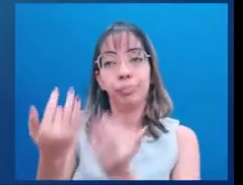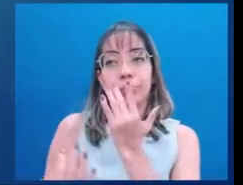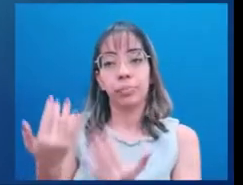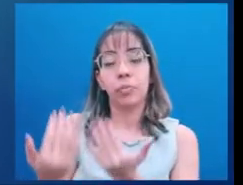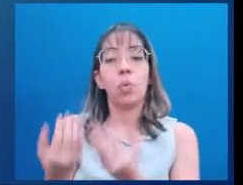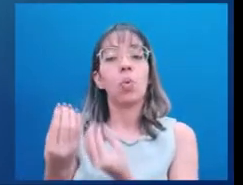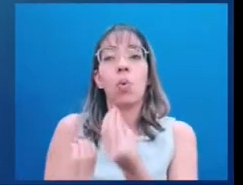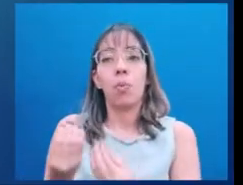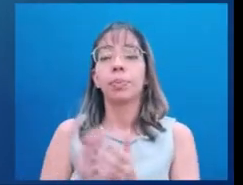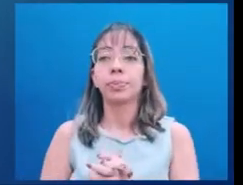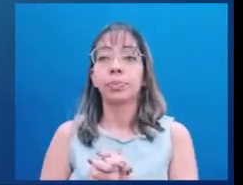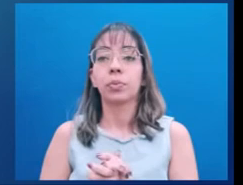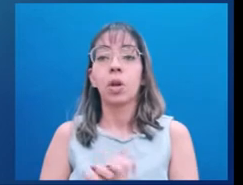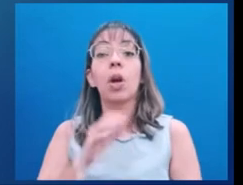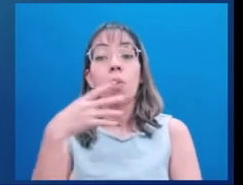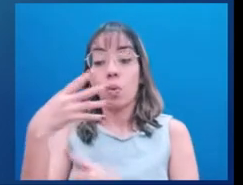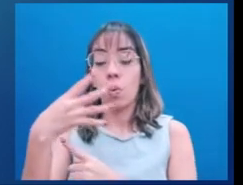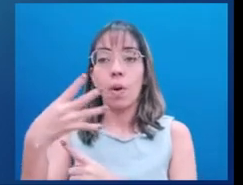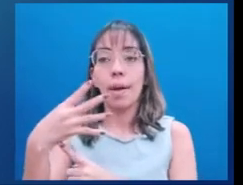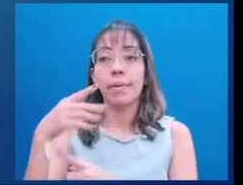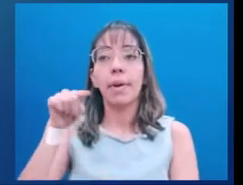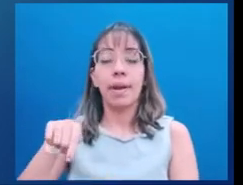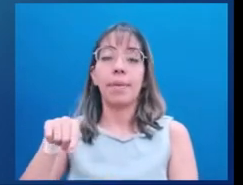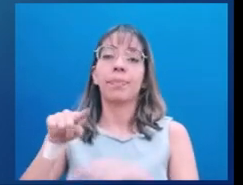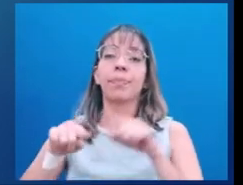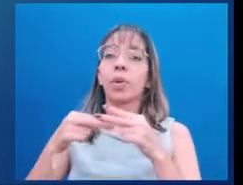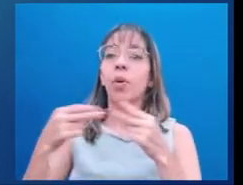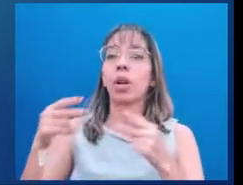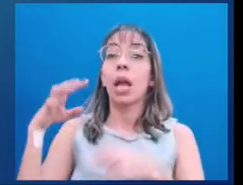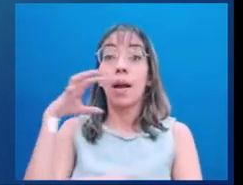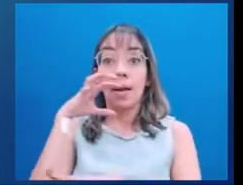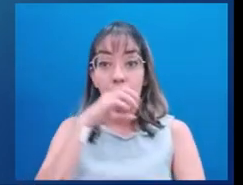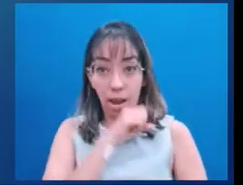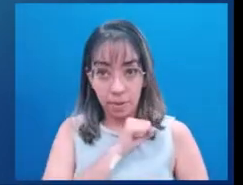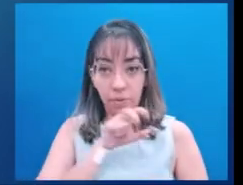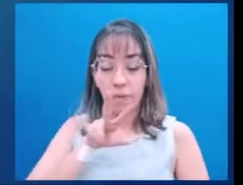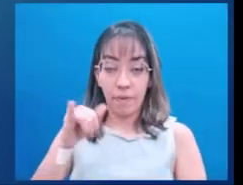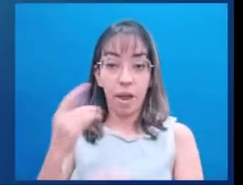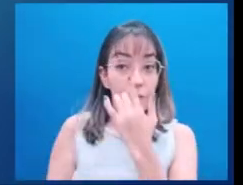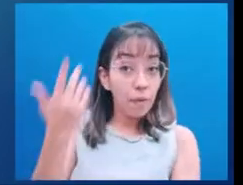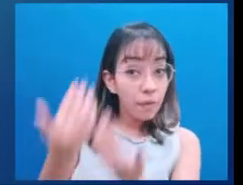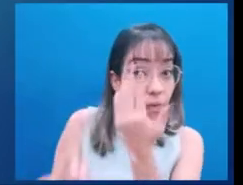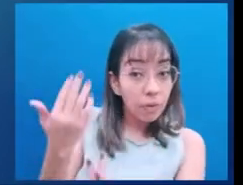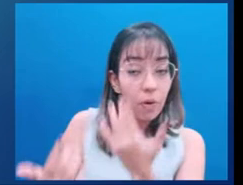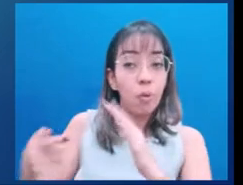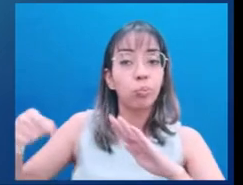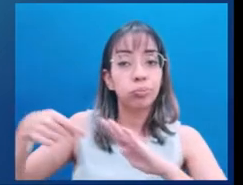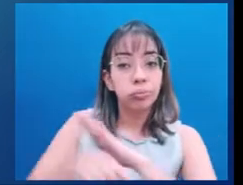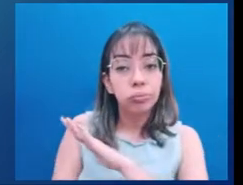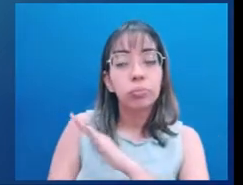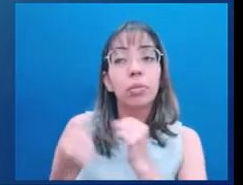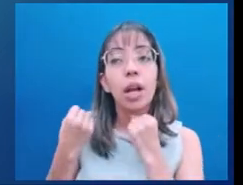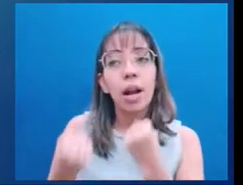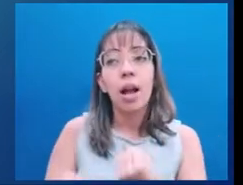seria a escala 4? São substâncias que podem vaporizar rápida ou completamente a pressão à temperatura ambiente, ou que são rapidamente dispersas